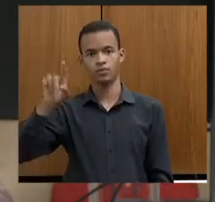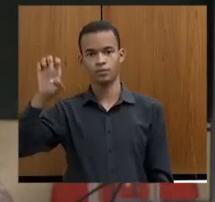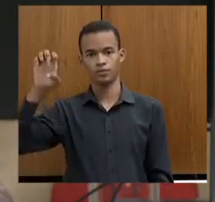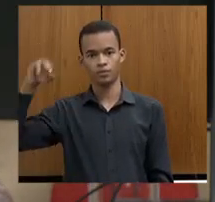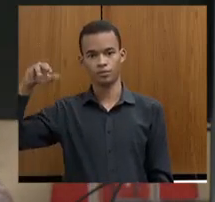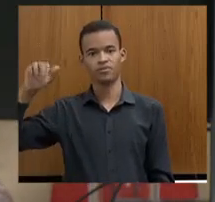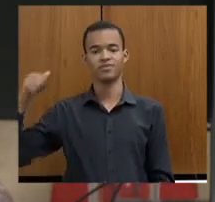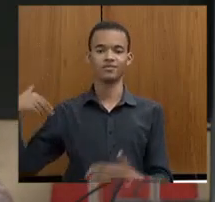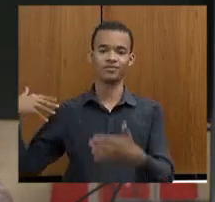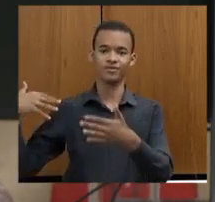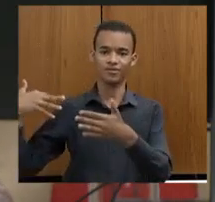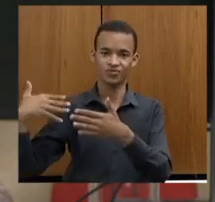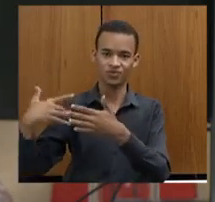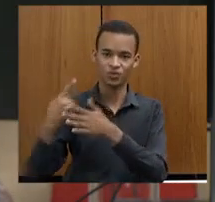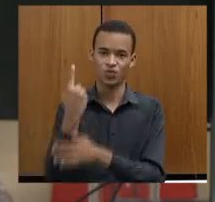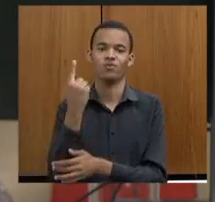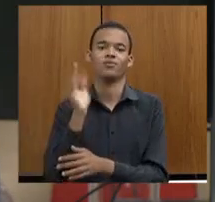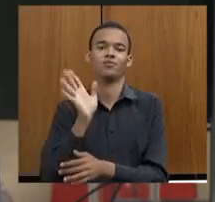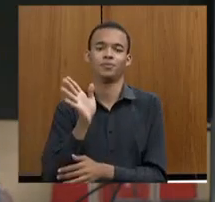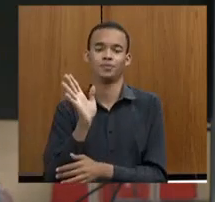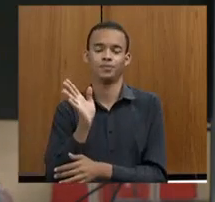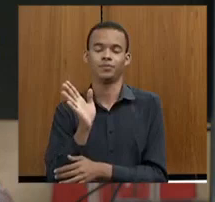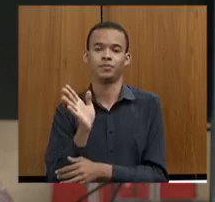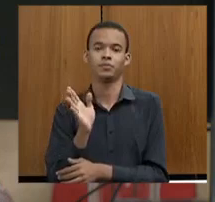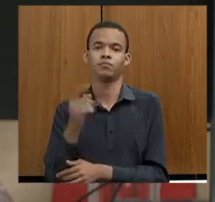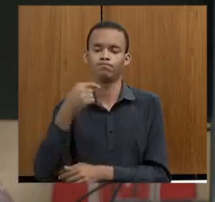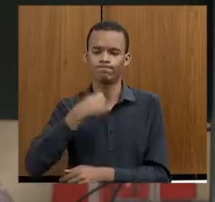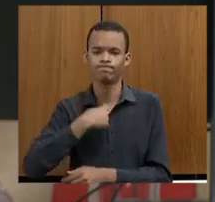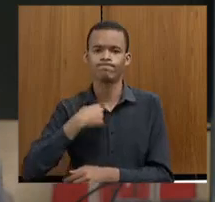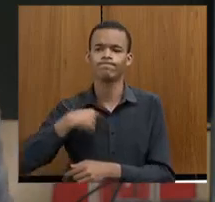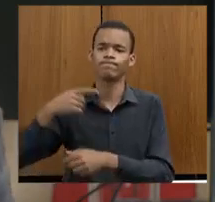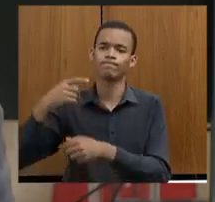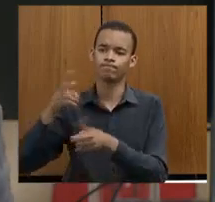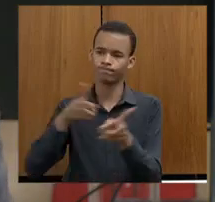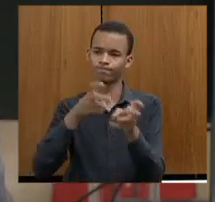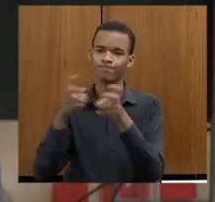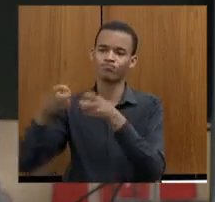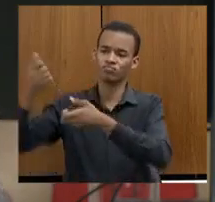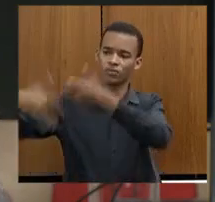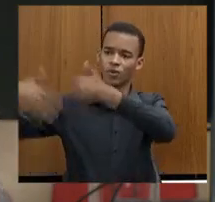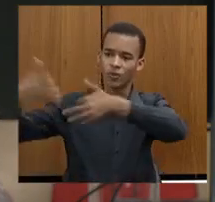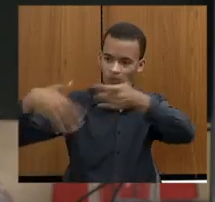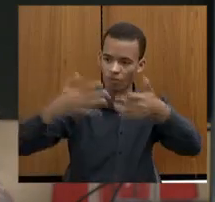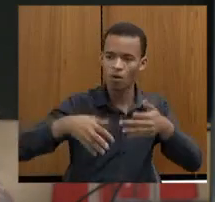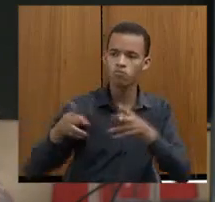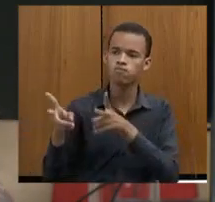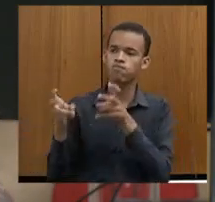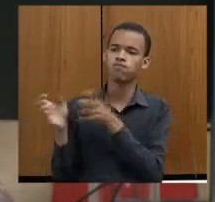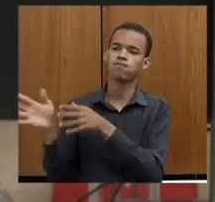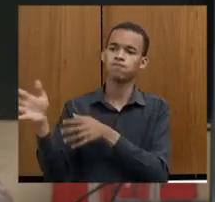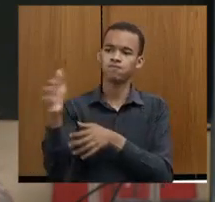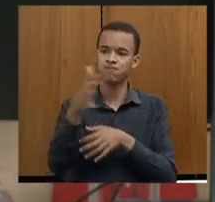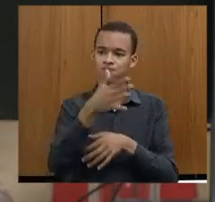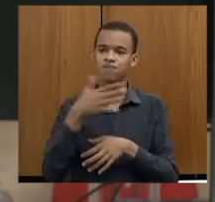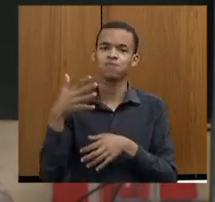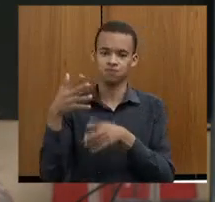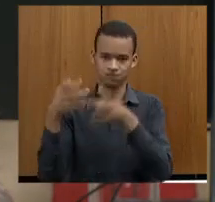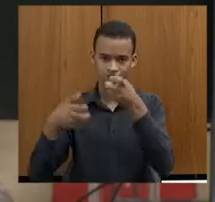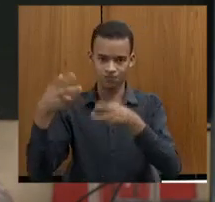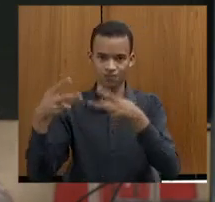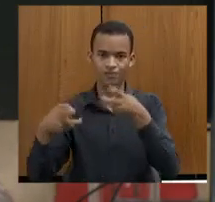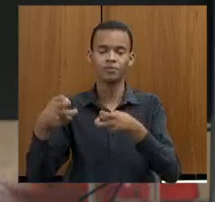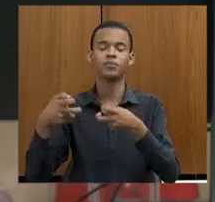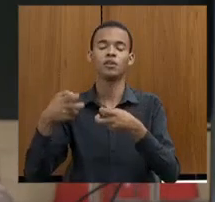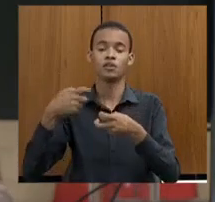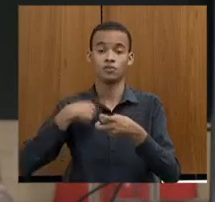aqui eu tenho certeza absoluta que foi um período muito exitoso para Minas Gerais e tanto isso